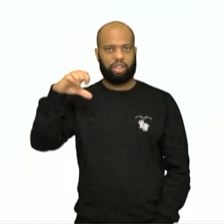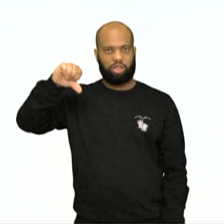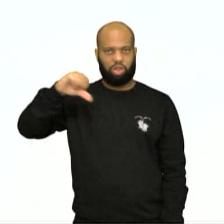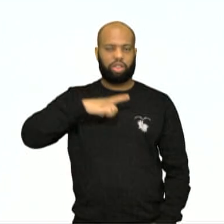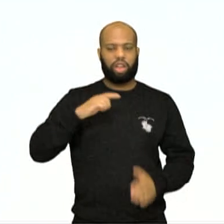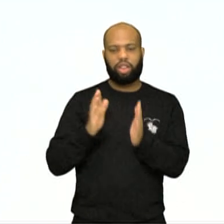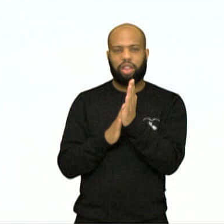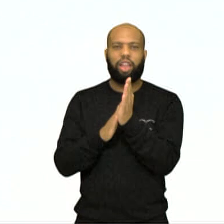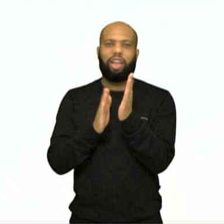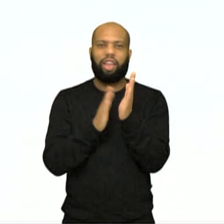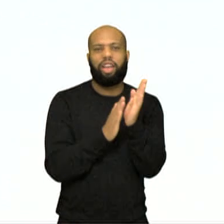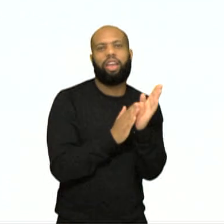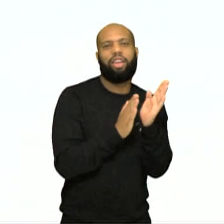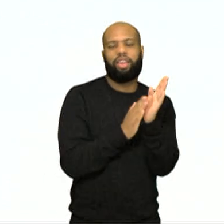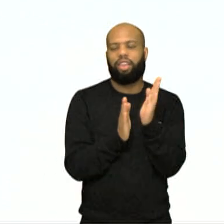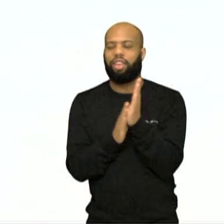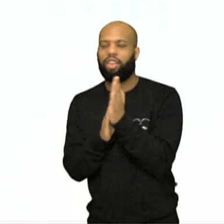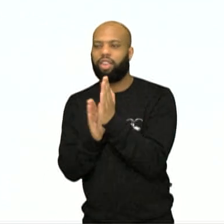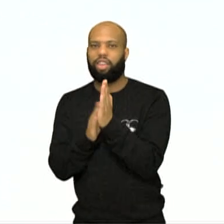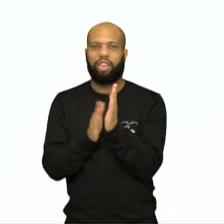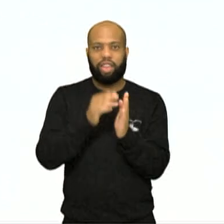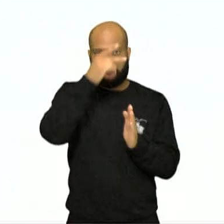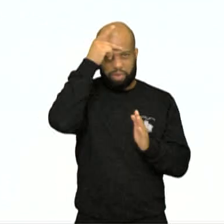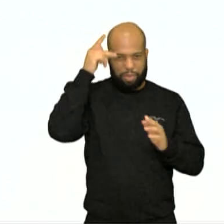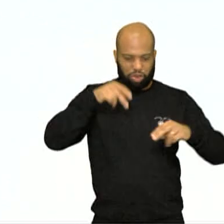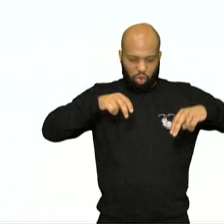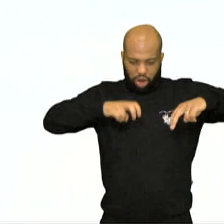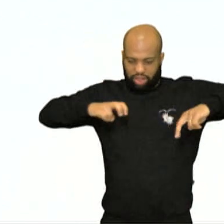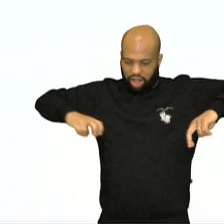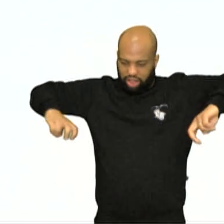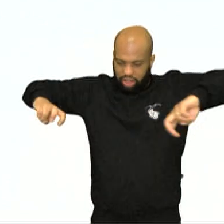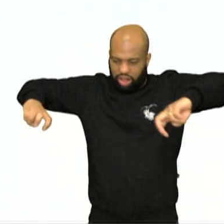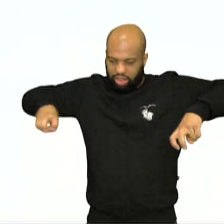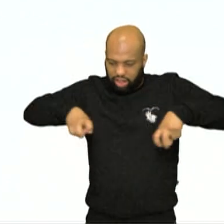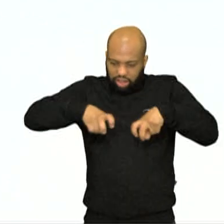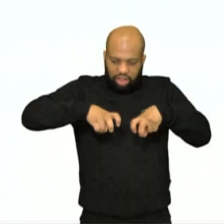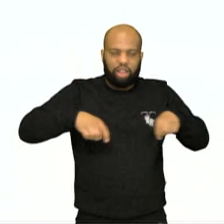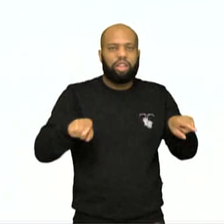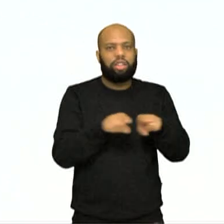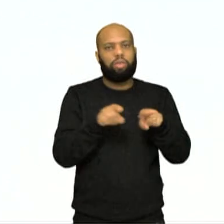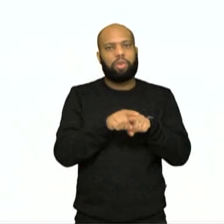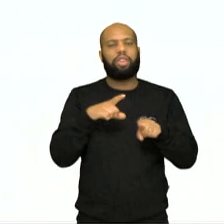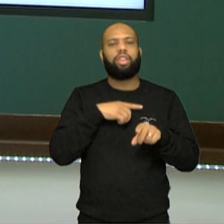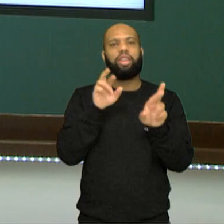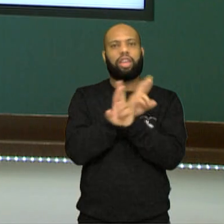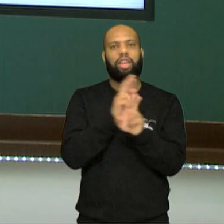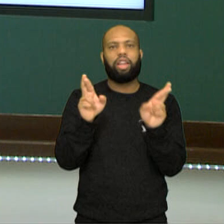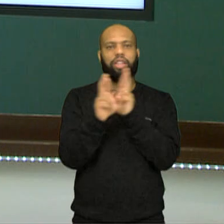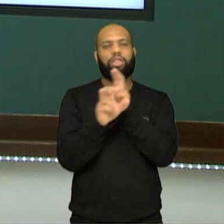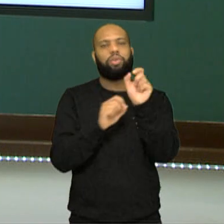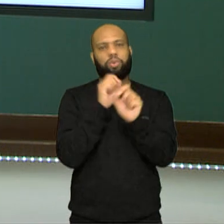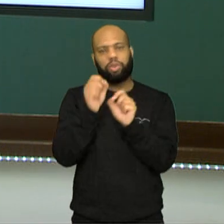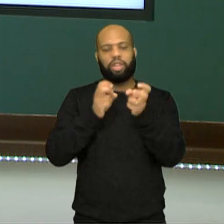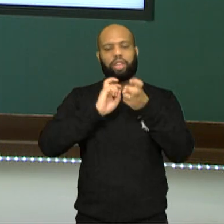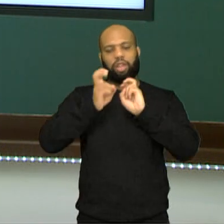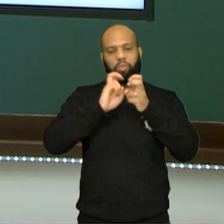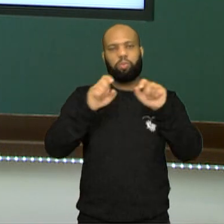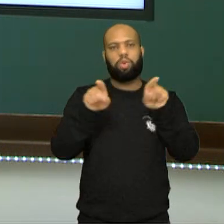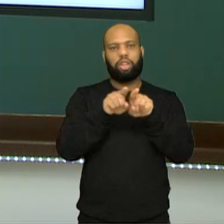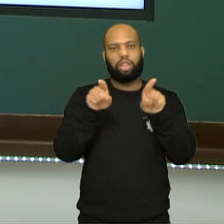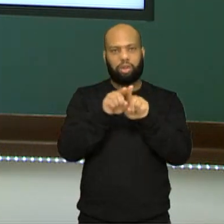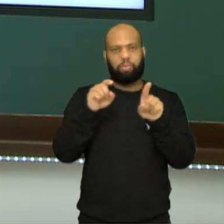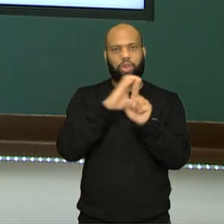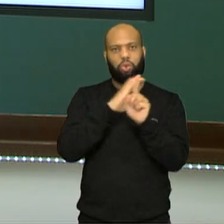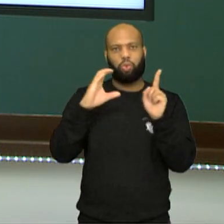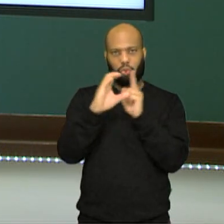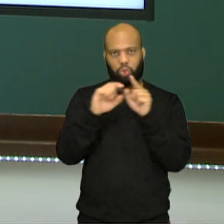cantos numa roda. Além disso, é ligado à capoeira e aos cultos de orixás. Então, é aquele que eles ficam, né, só